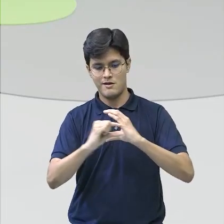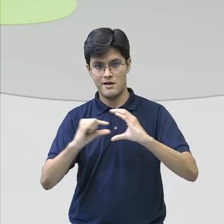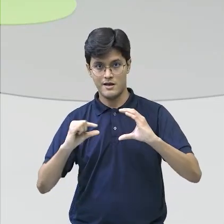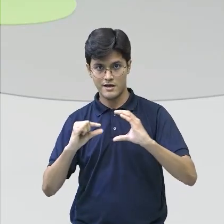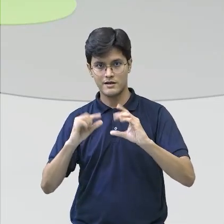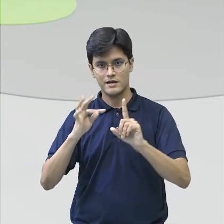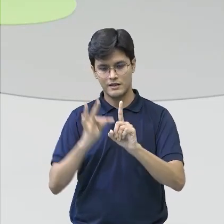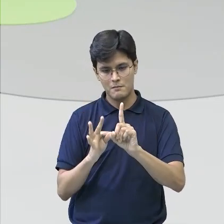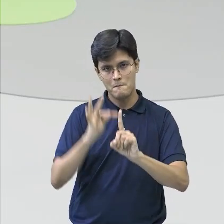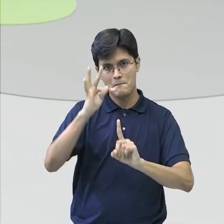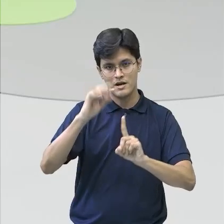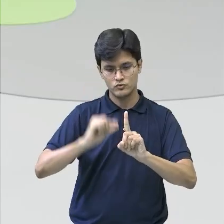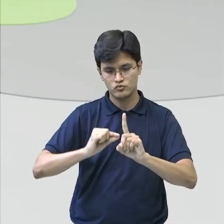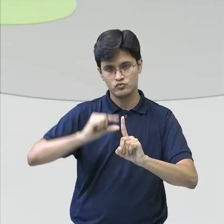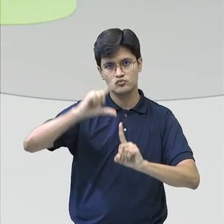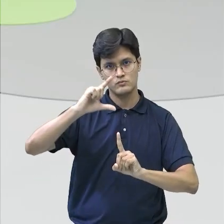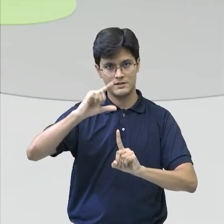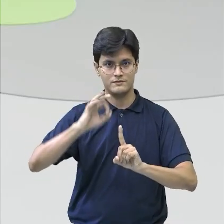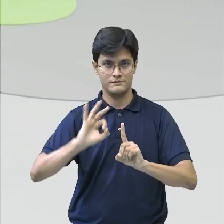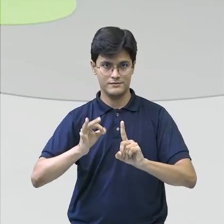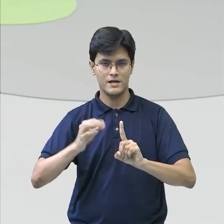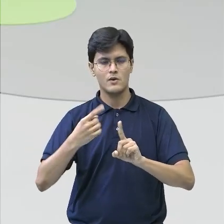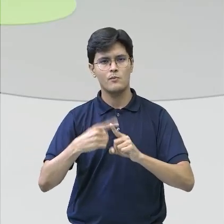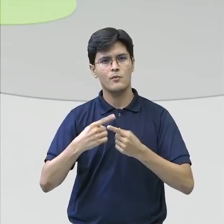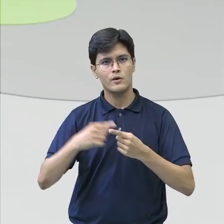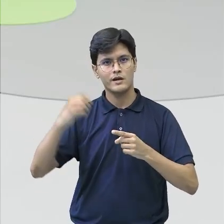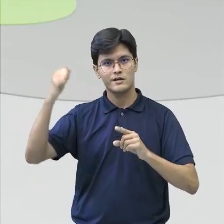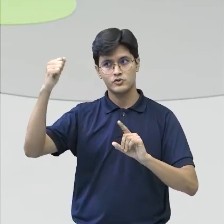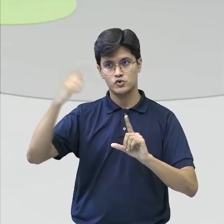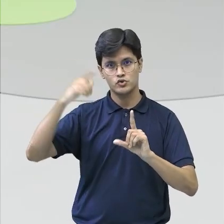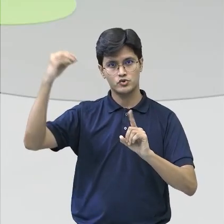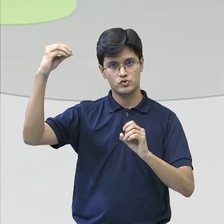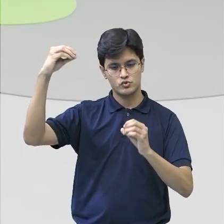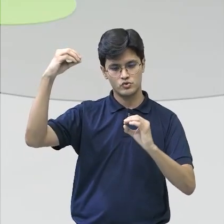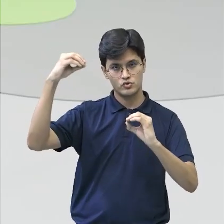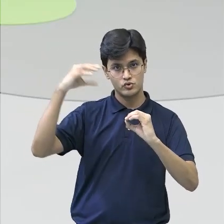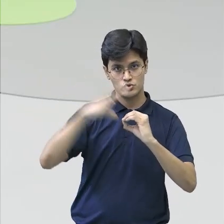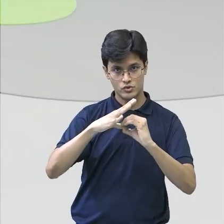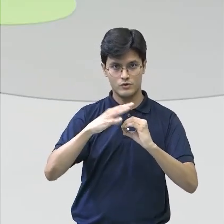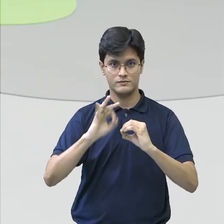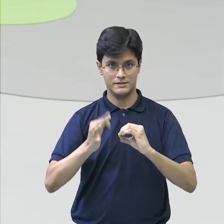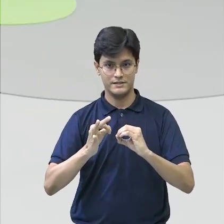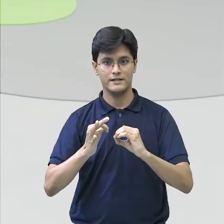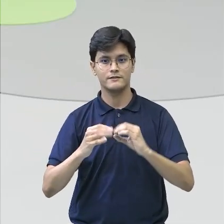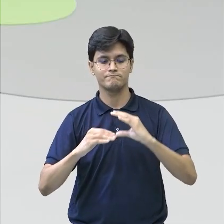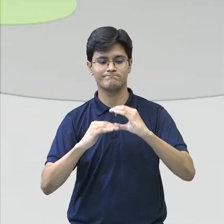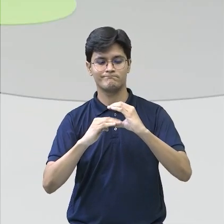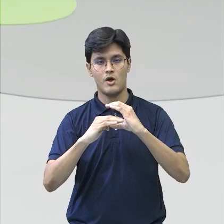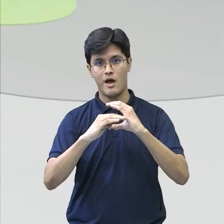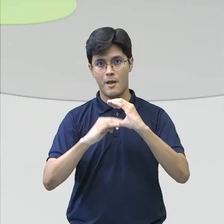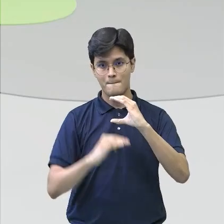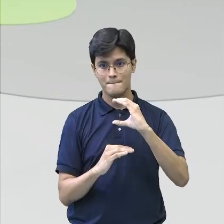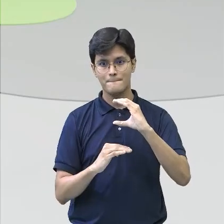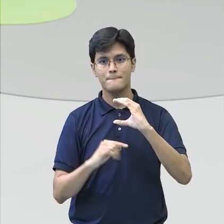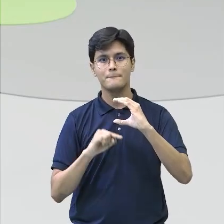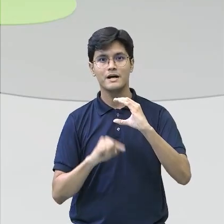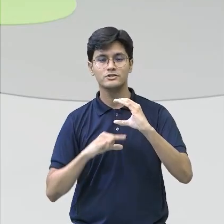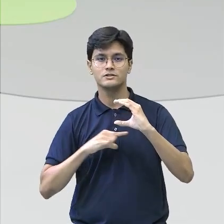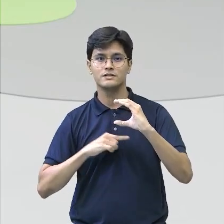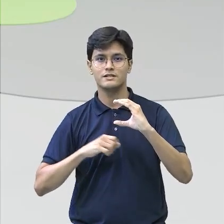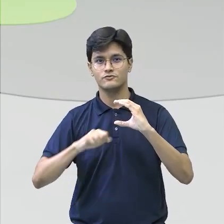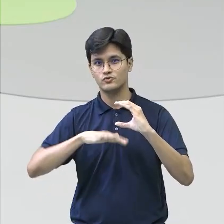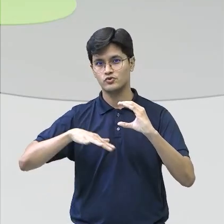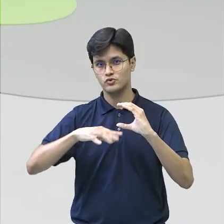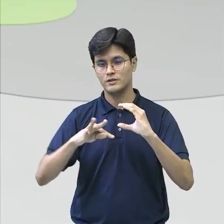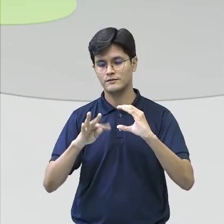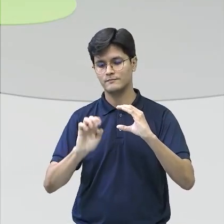ela recebe mais incidência do Sol. Aqui abaixo não é diferente, tá? Então nós temos aí a zona temperada do